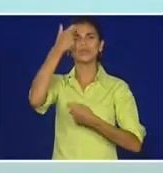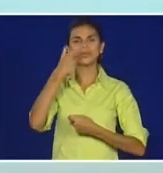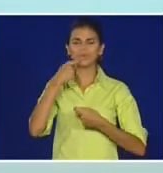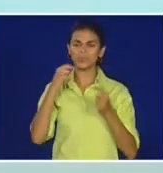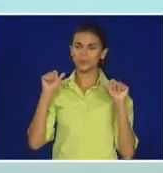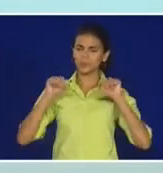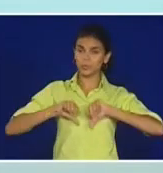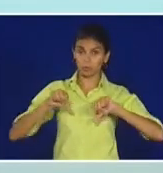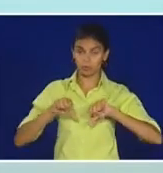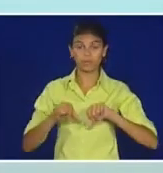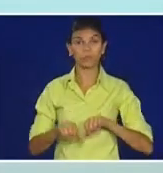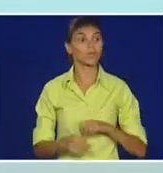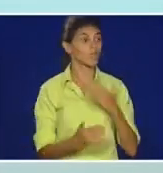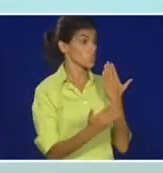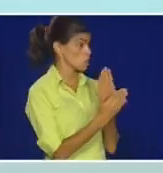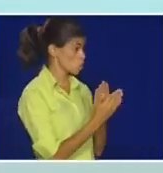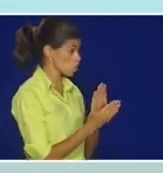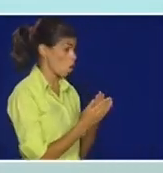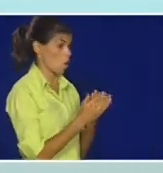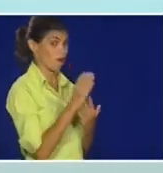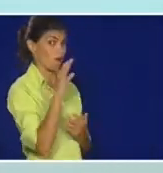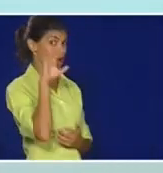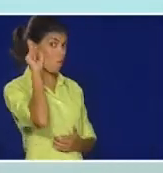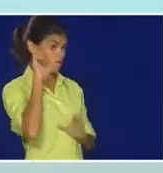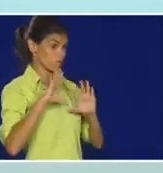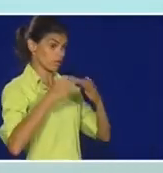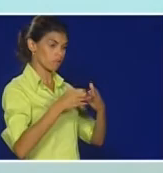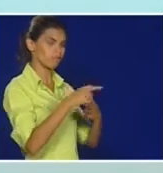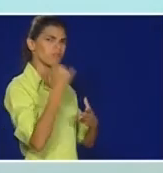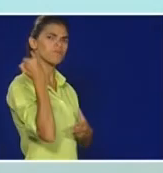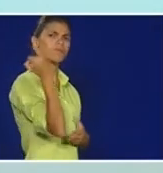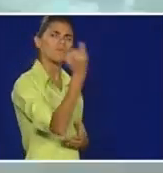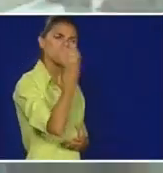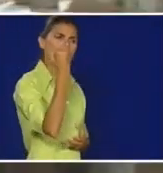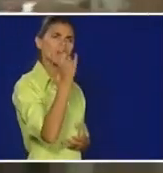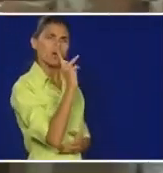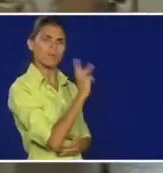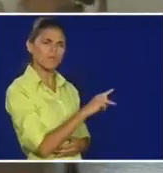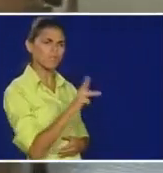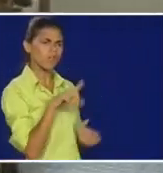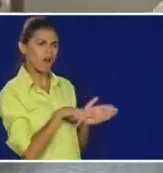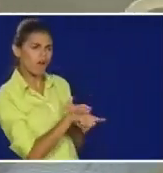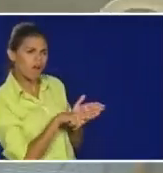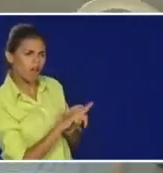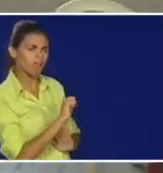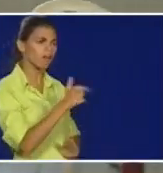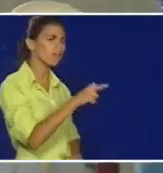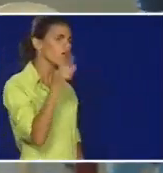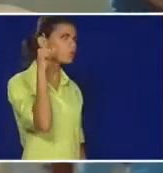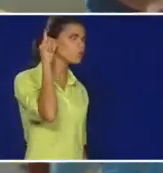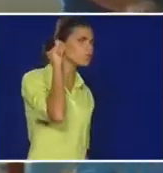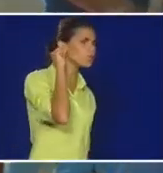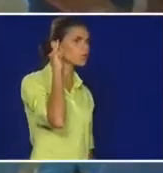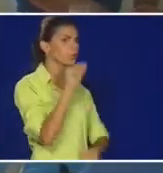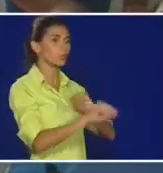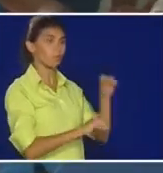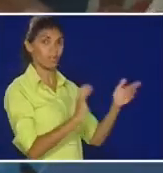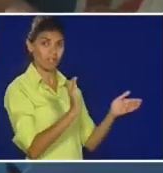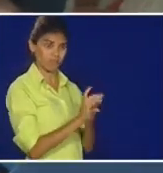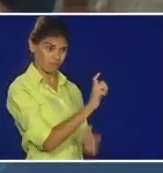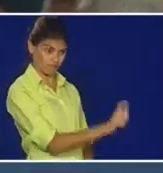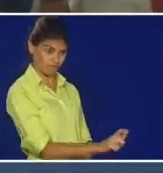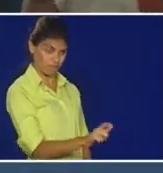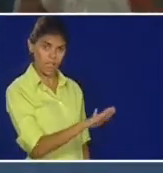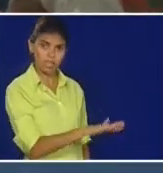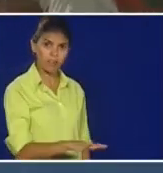importante que o professor esteja atento às reações auditivas de seus alunos, pois eles podem ser considerados